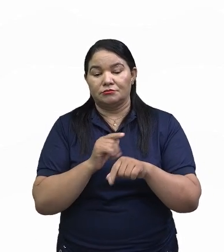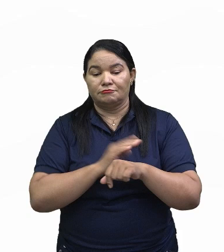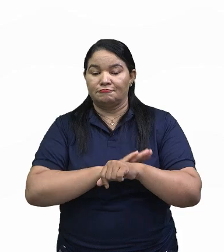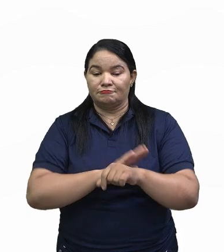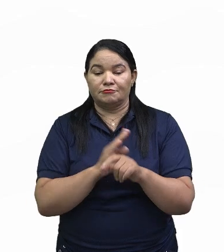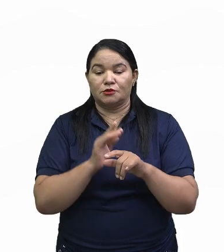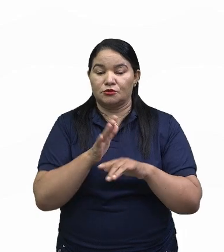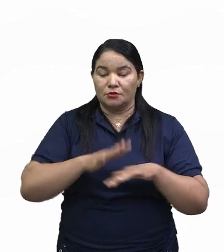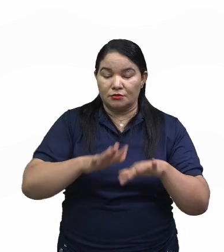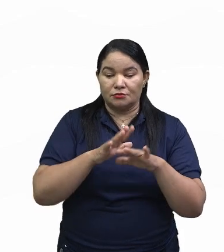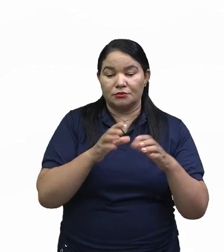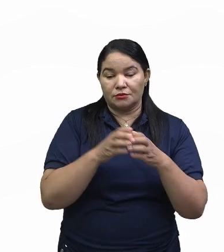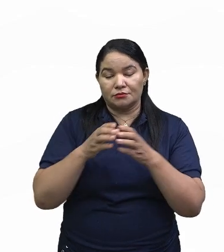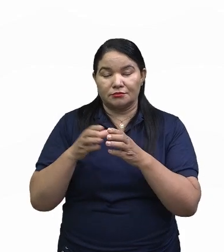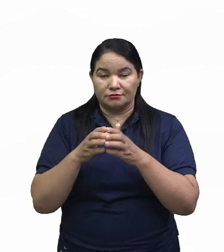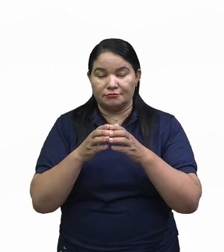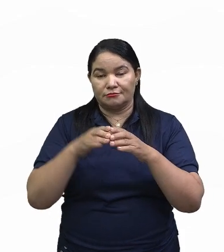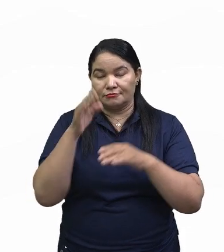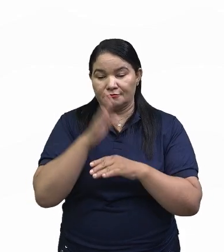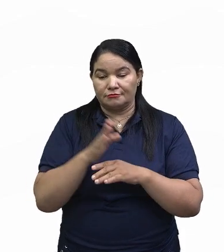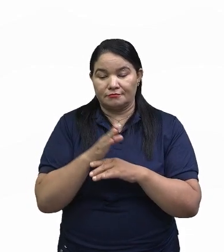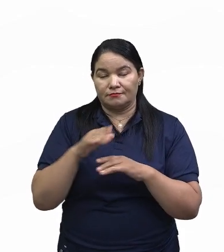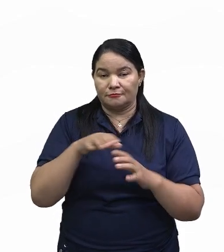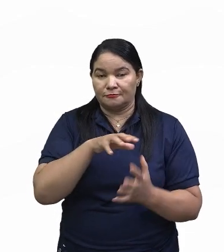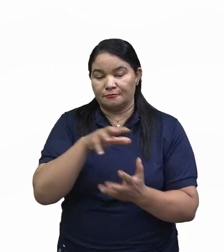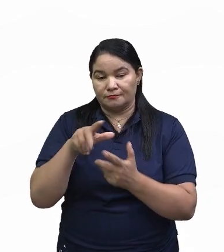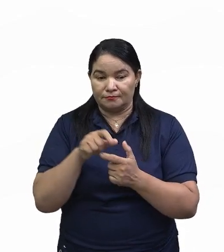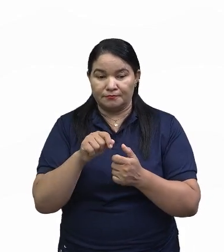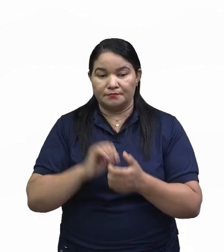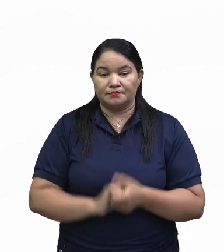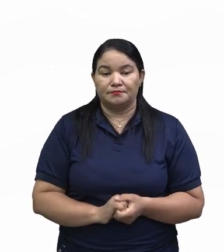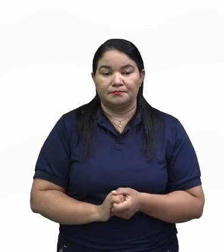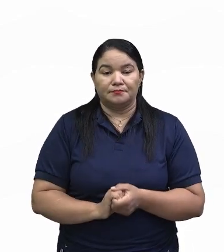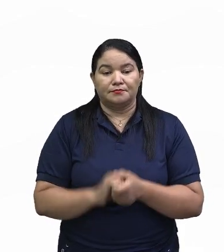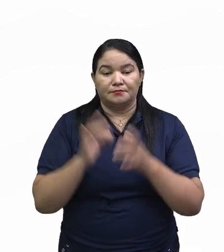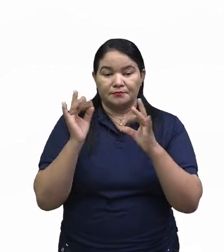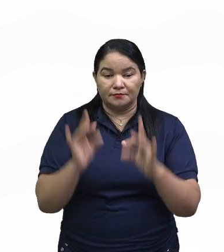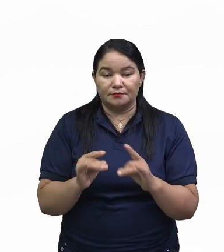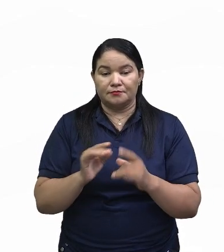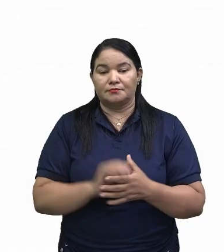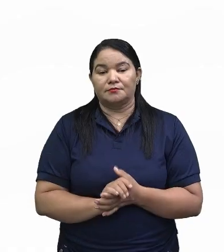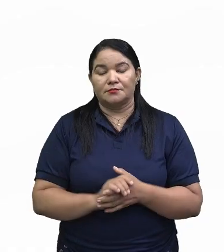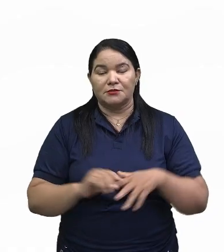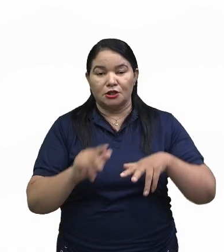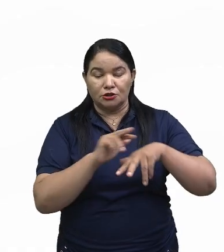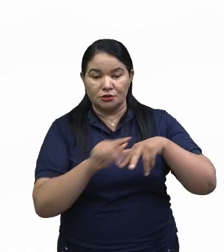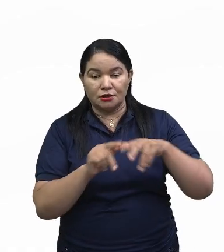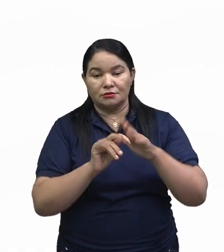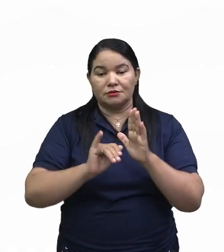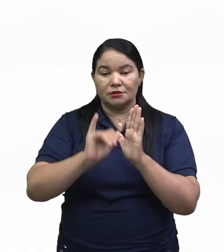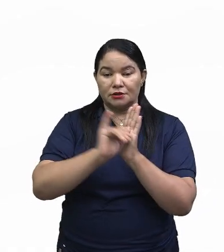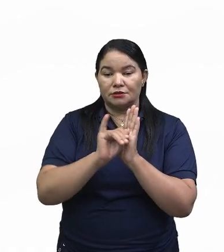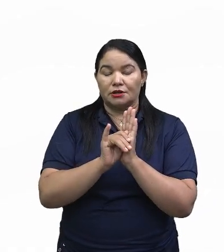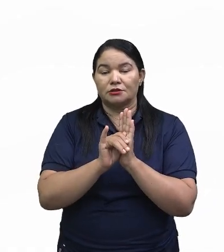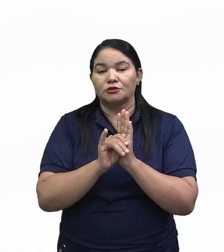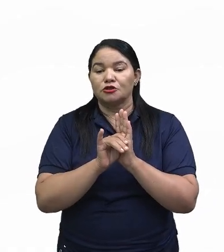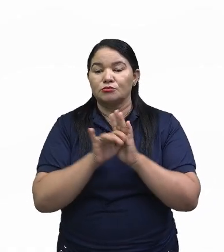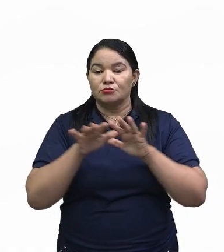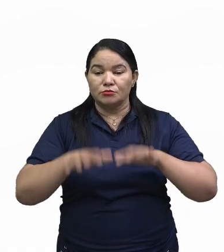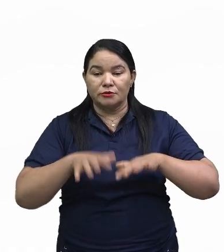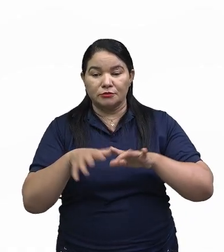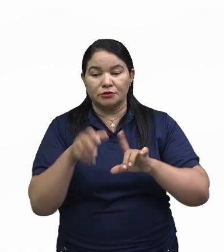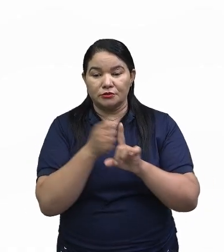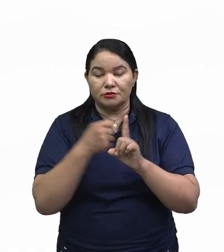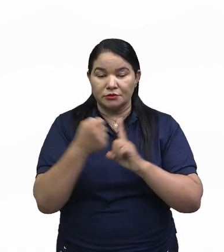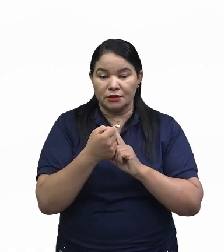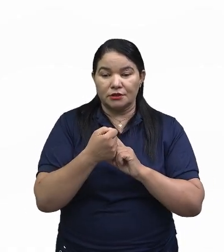intolerância no âmbito local, nacional e global. E o detalhamento: gênero e identidade,